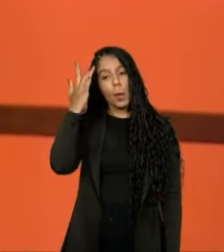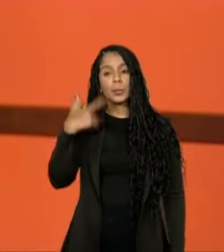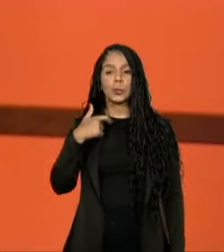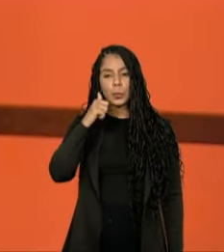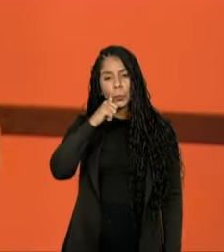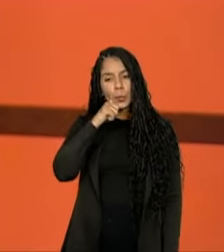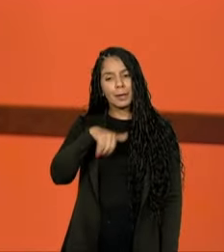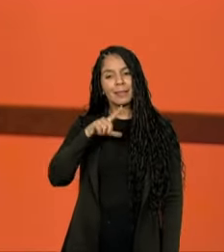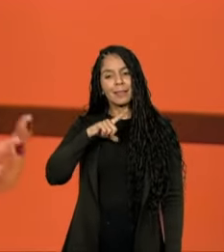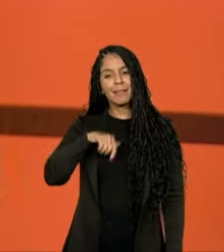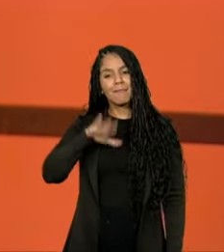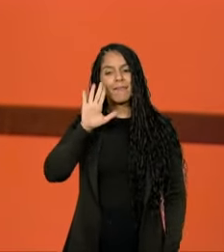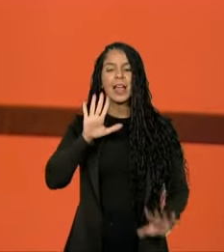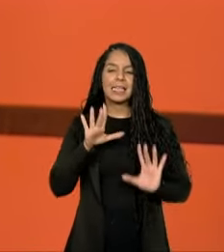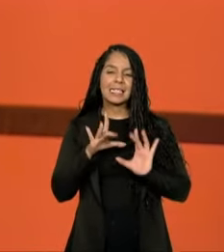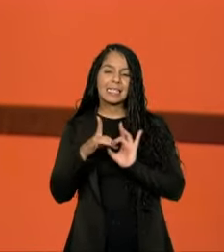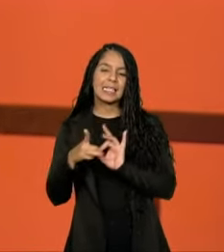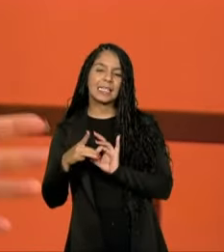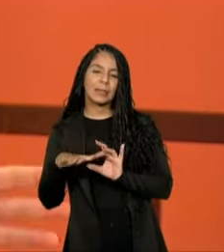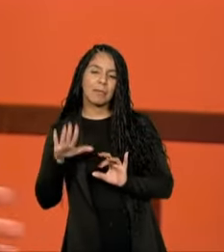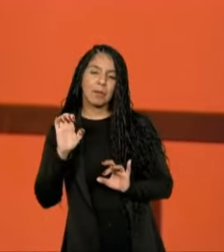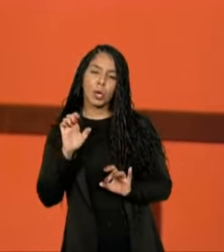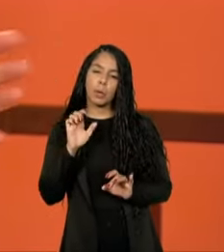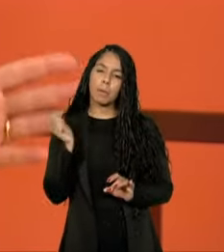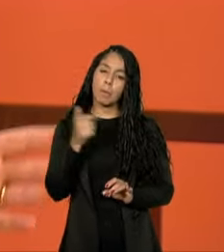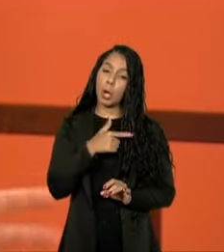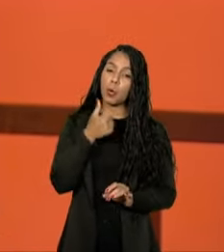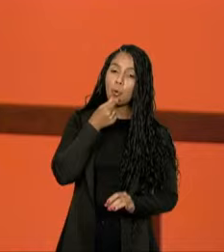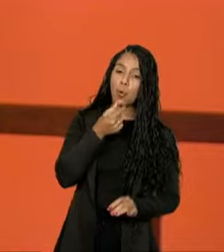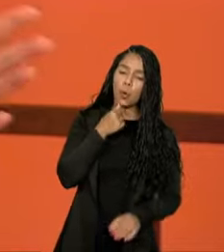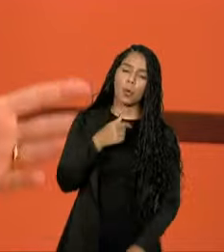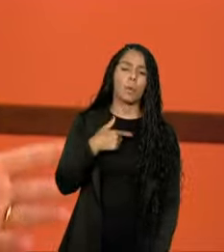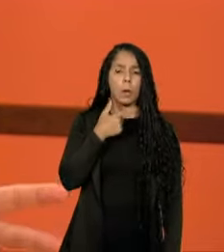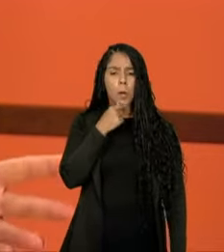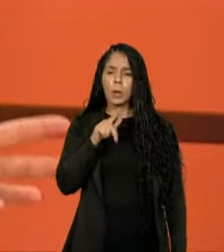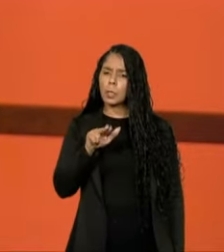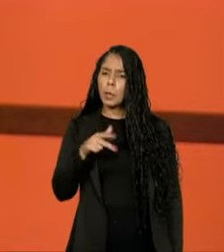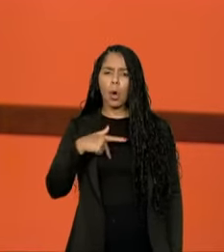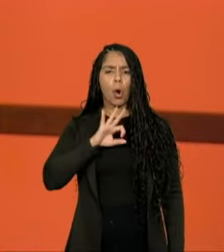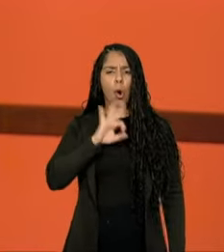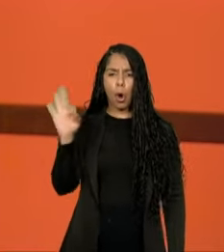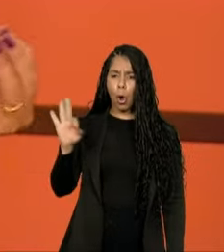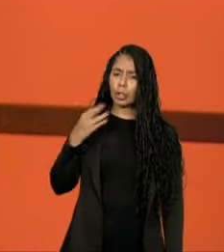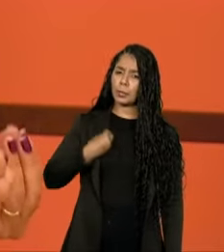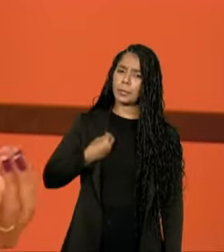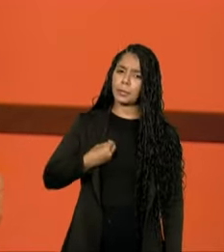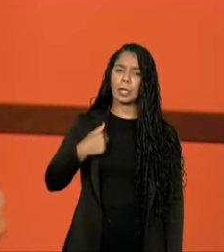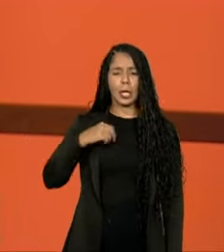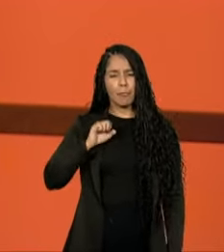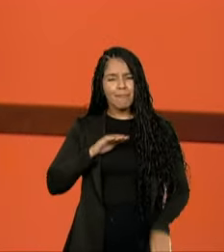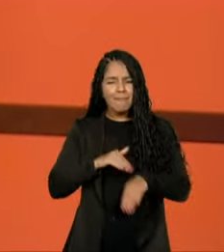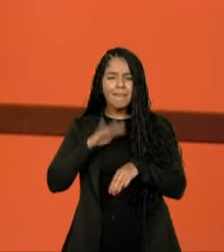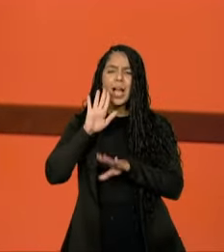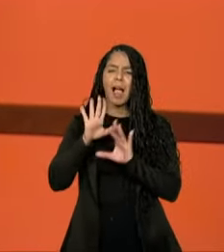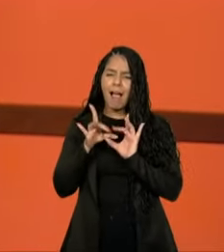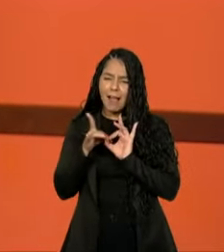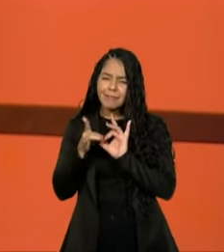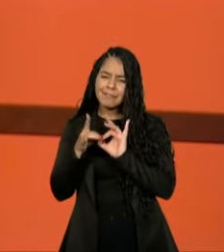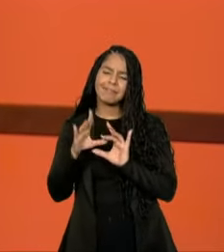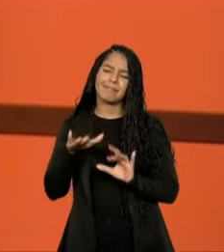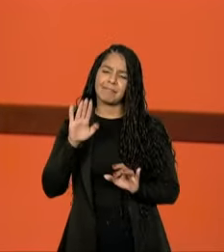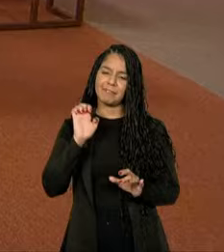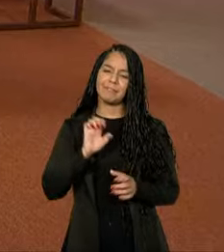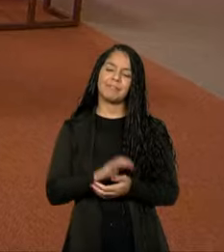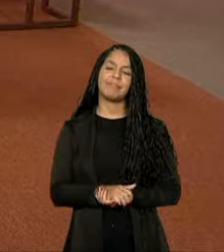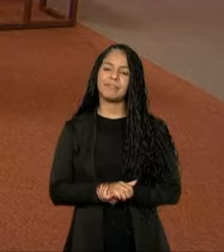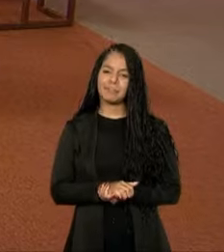têm mais ligação com as mães do que os homens. Meus irmãos são ótimos, super presentes, mas eu sou mais ali ligada ali com a minha mãe.